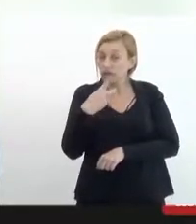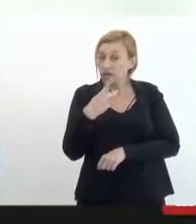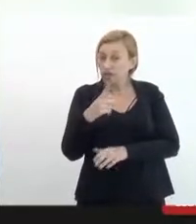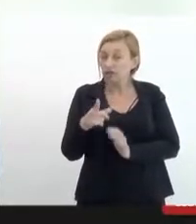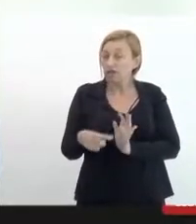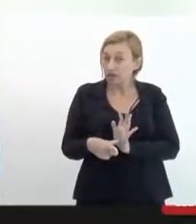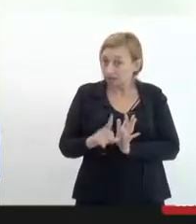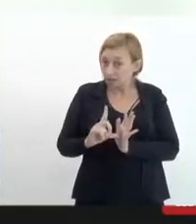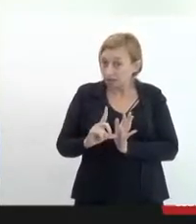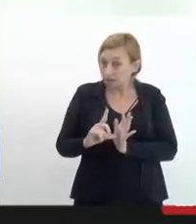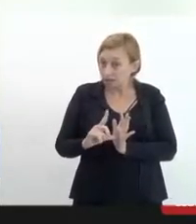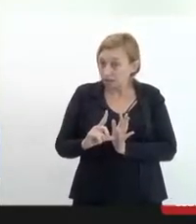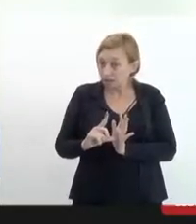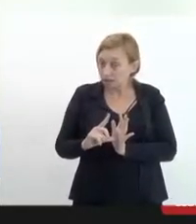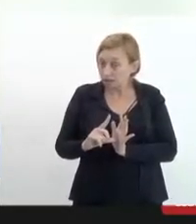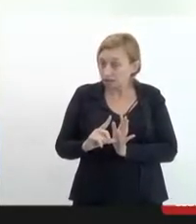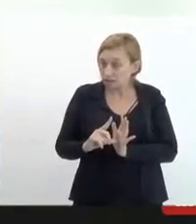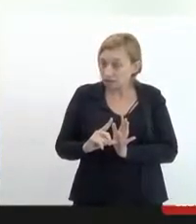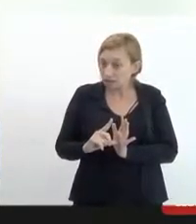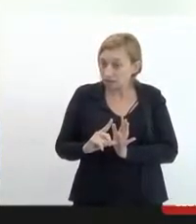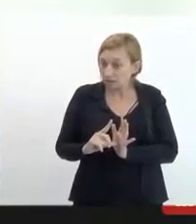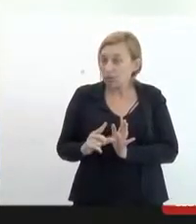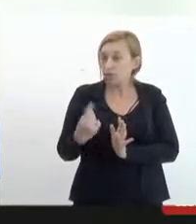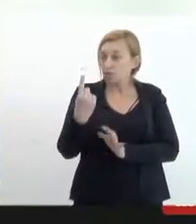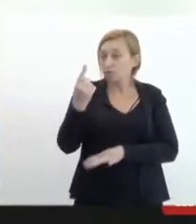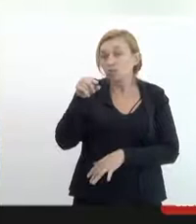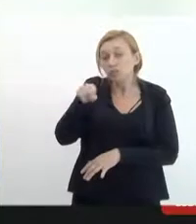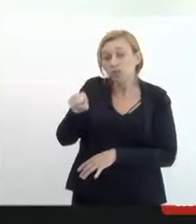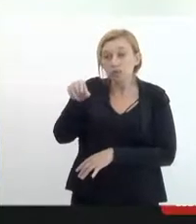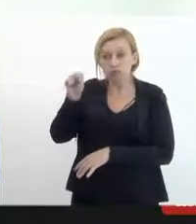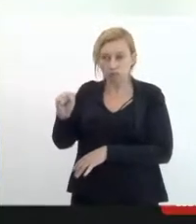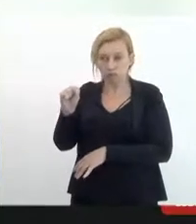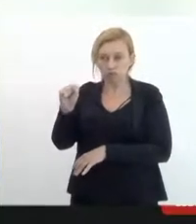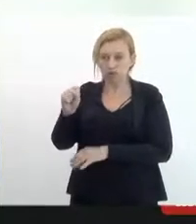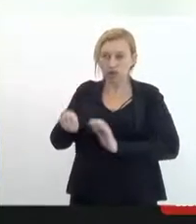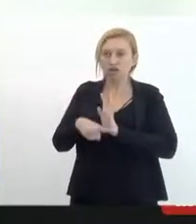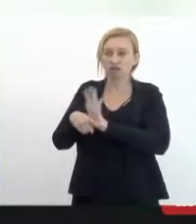anteriormente, em